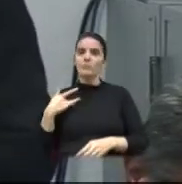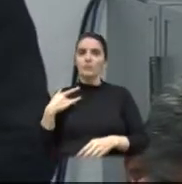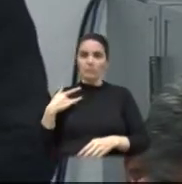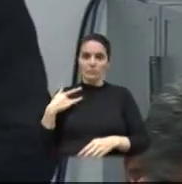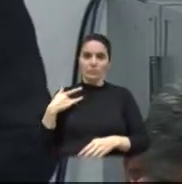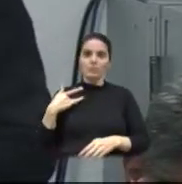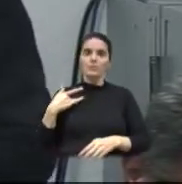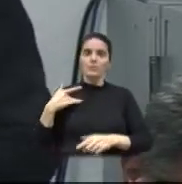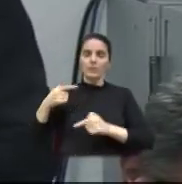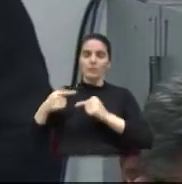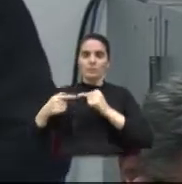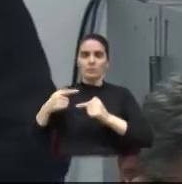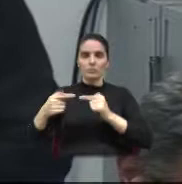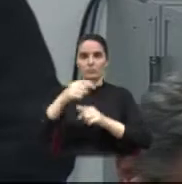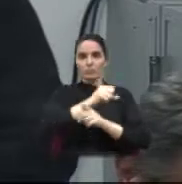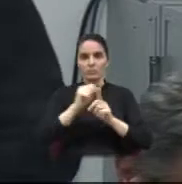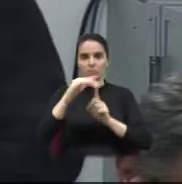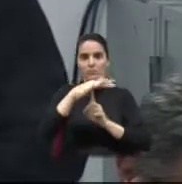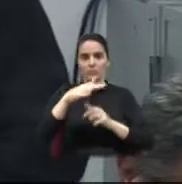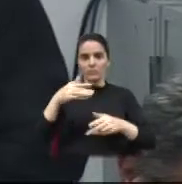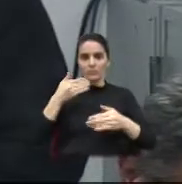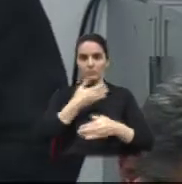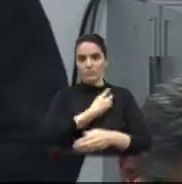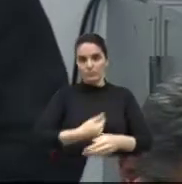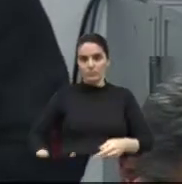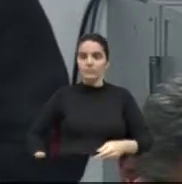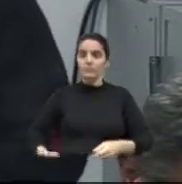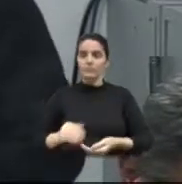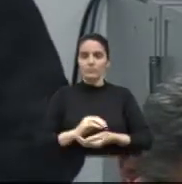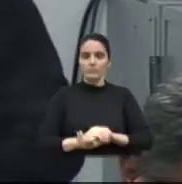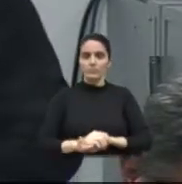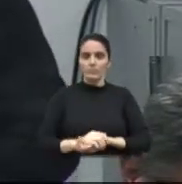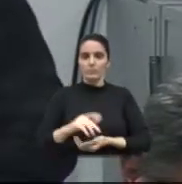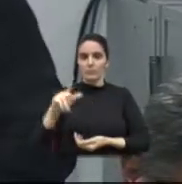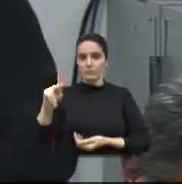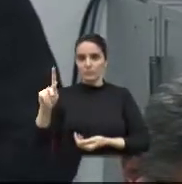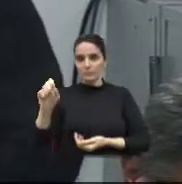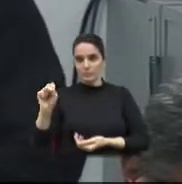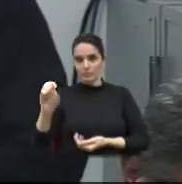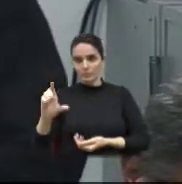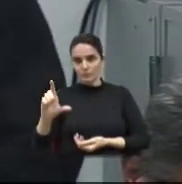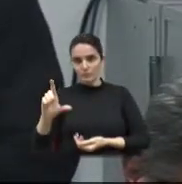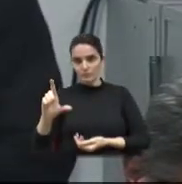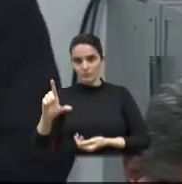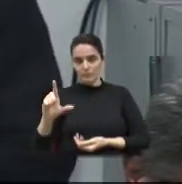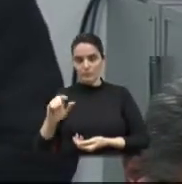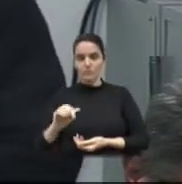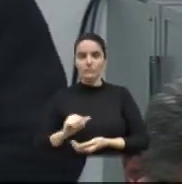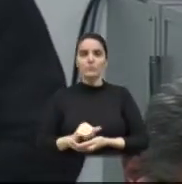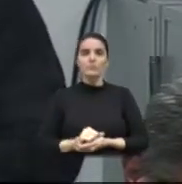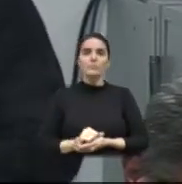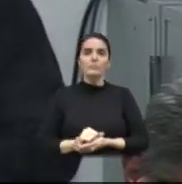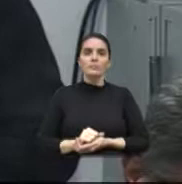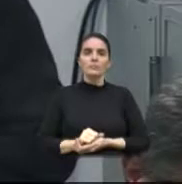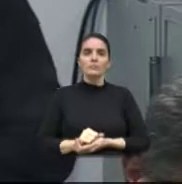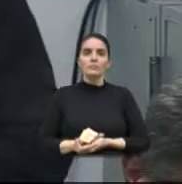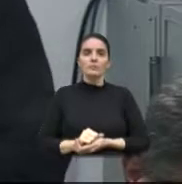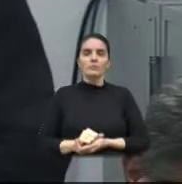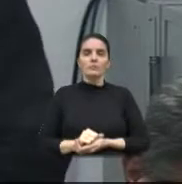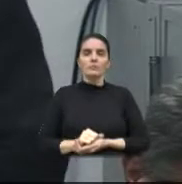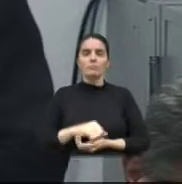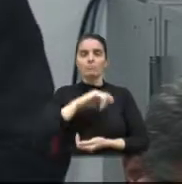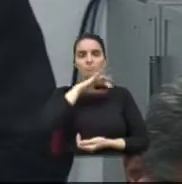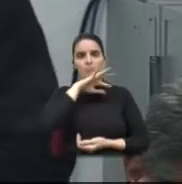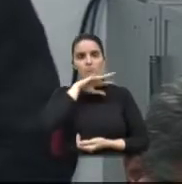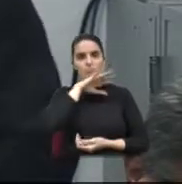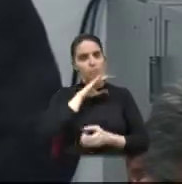de políticas sociais públicas. E isso que o pessoal está tentando fazer é um desfavor. É algo que